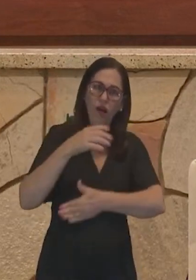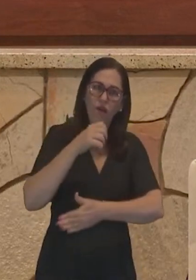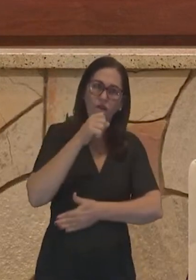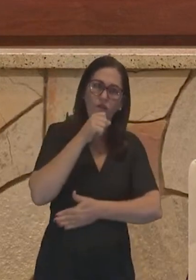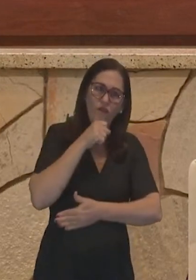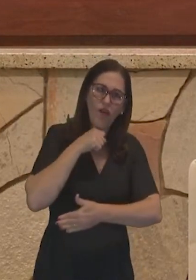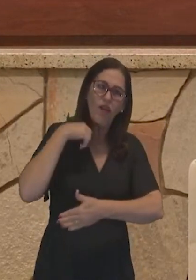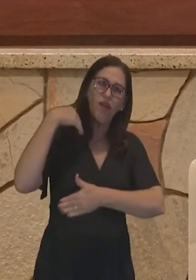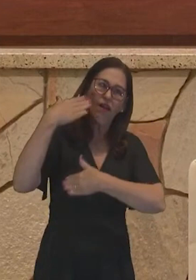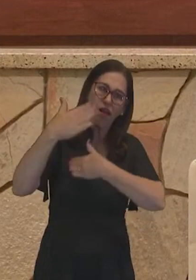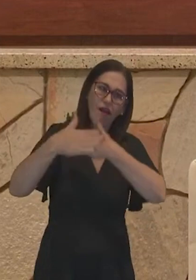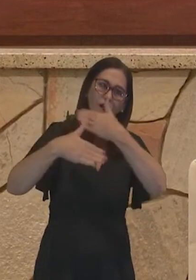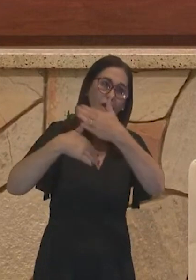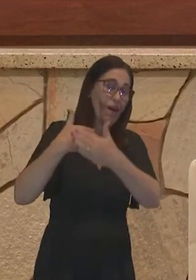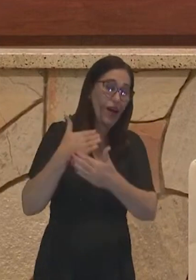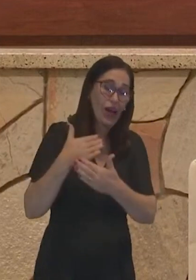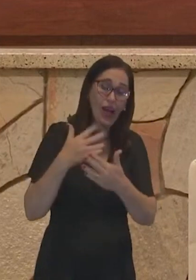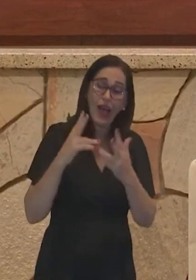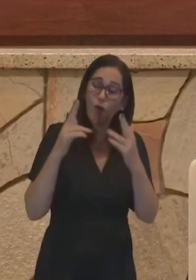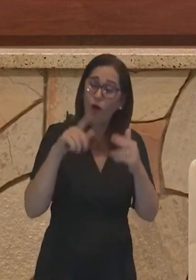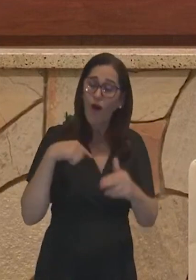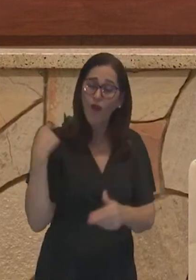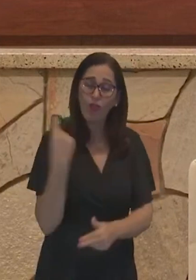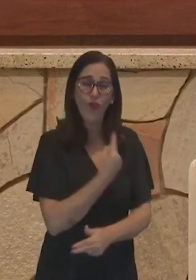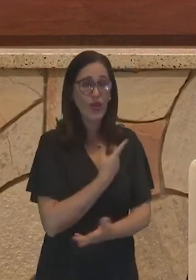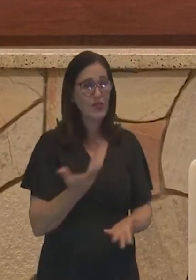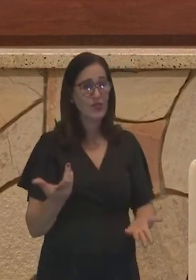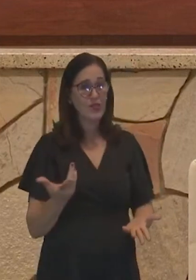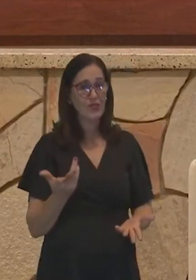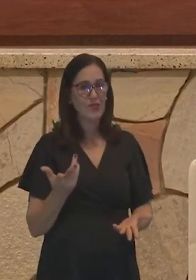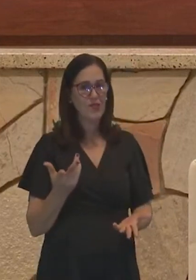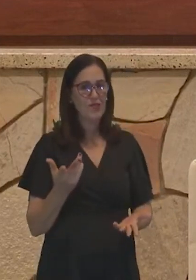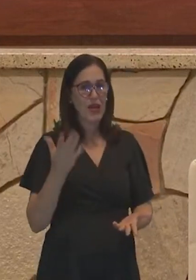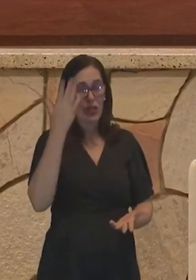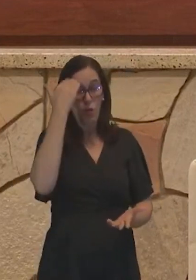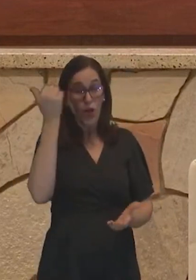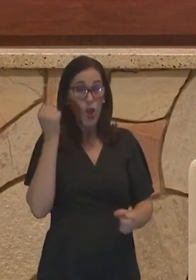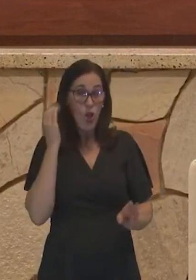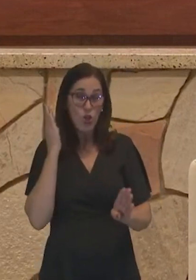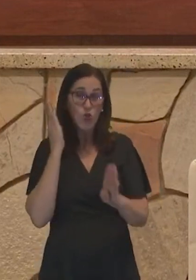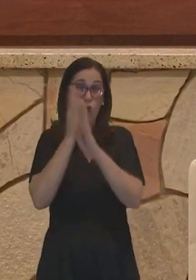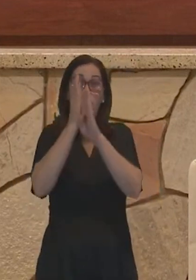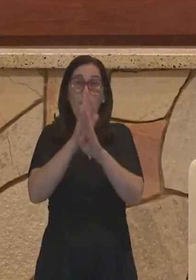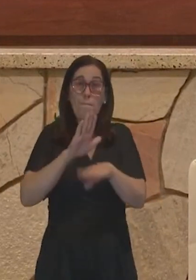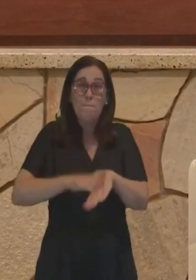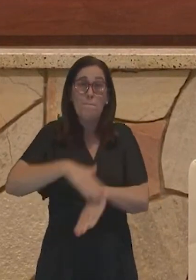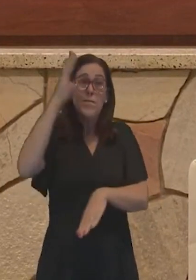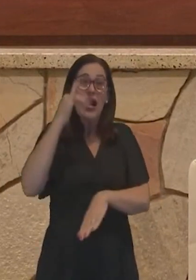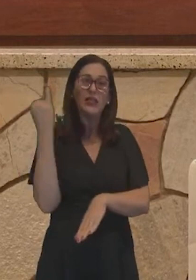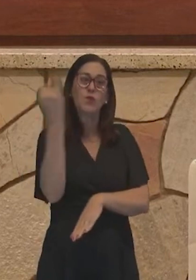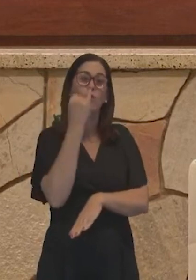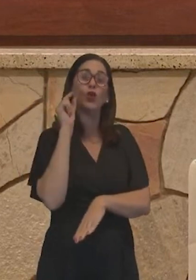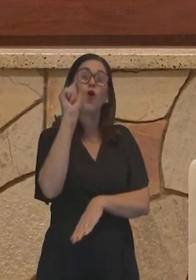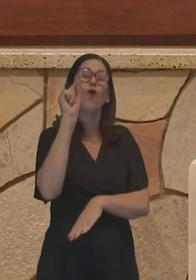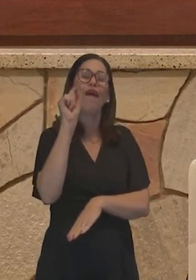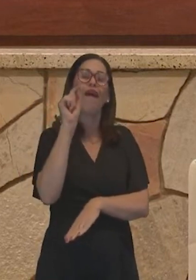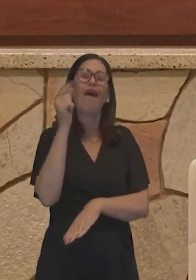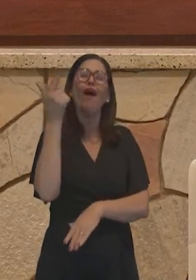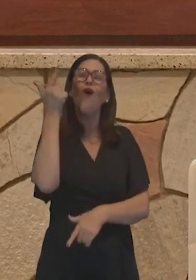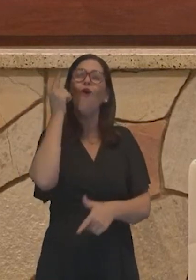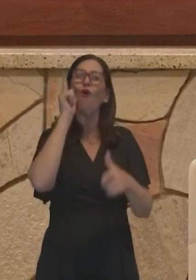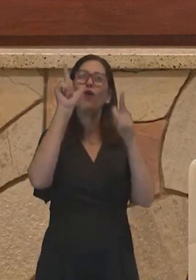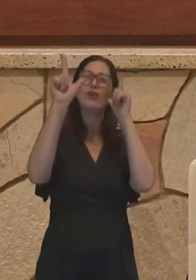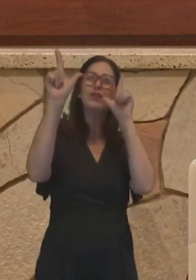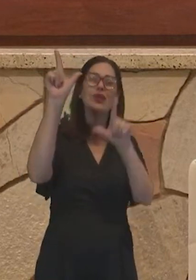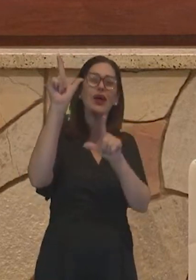todos, e ele descobriu que o mais importante nesta vida era saber conquistar as coisas